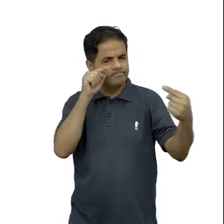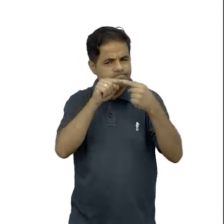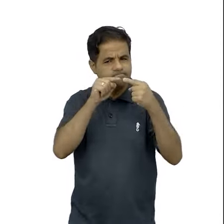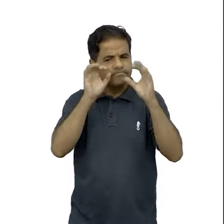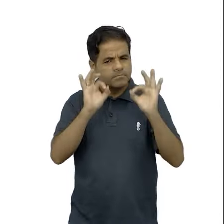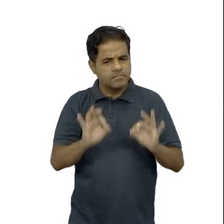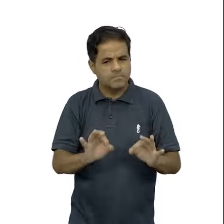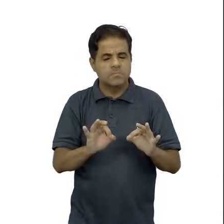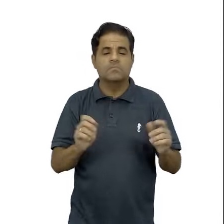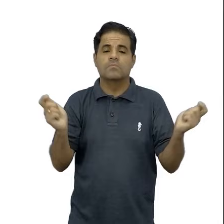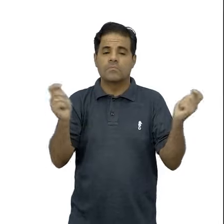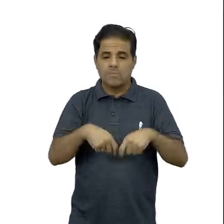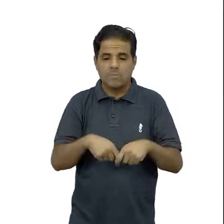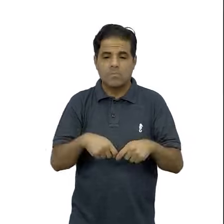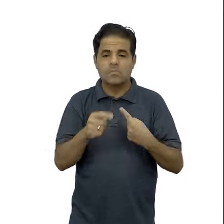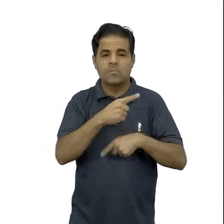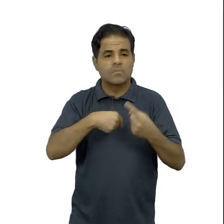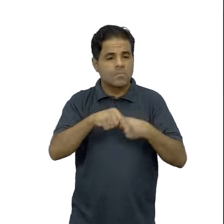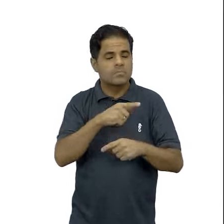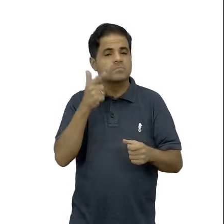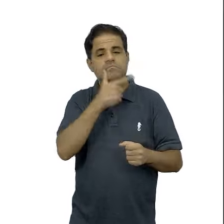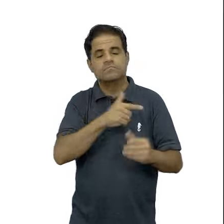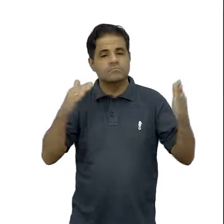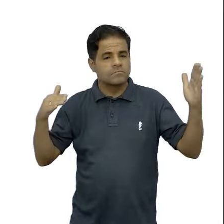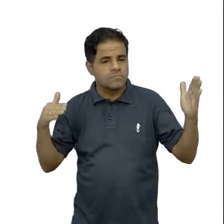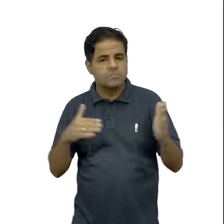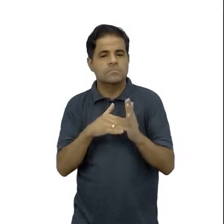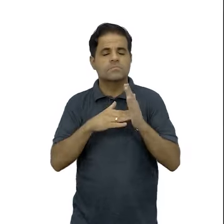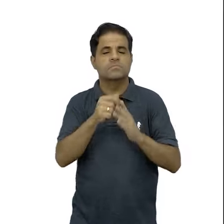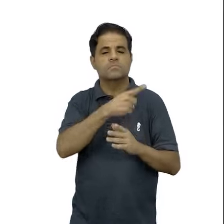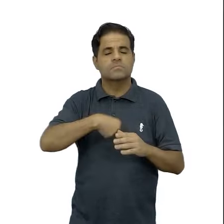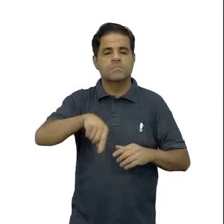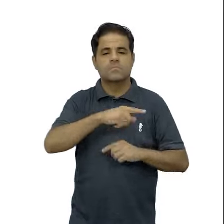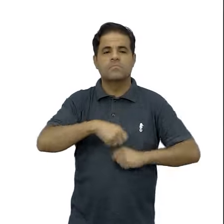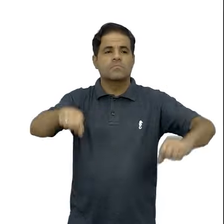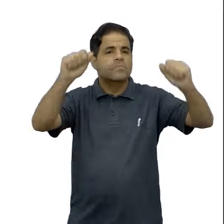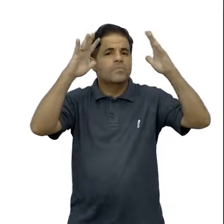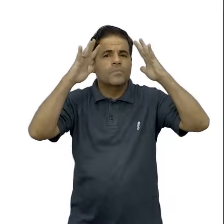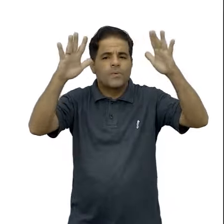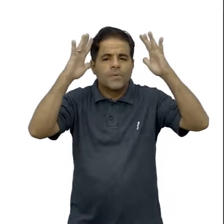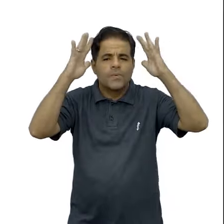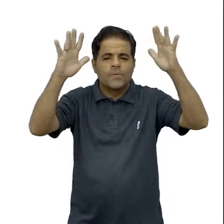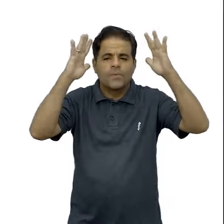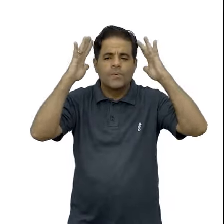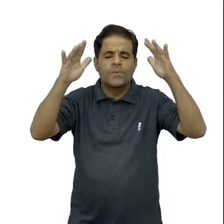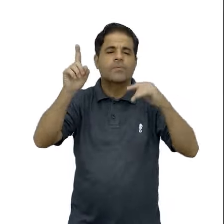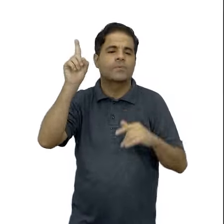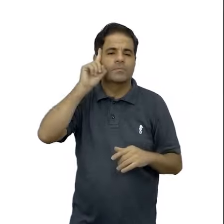objetivos para que a gente consiga delimitar as nossas reflexões do dia.